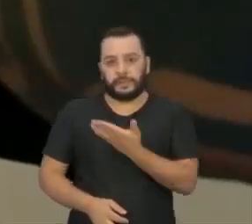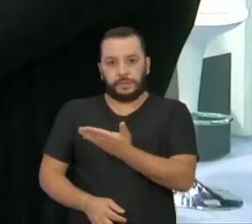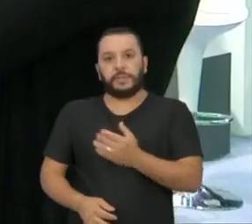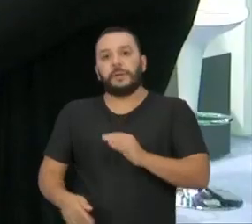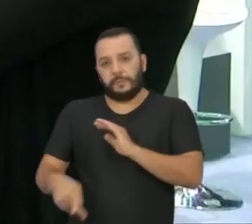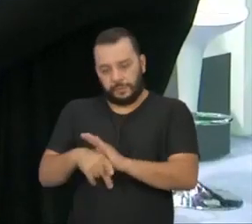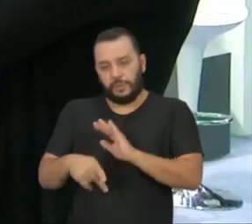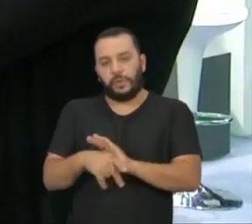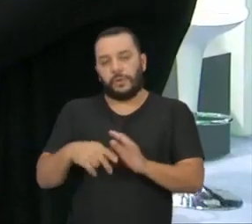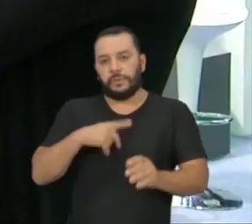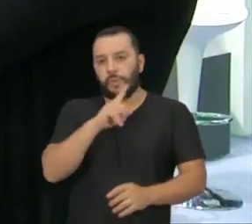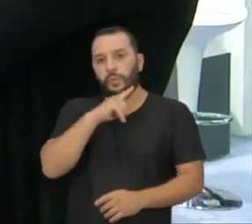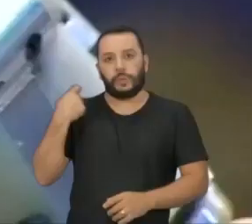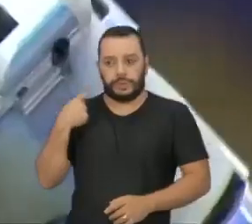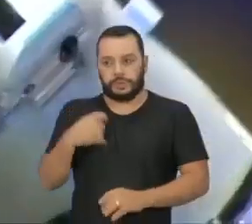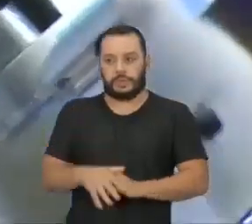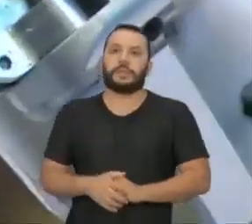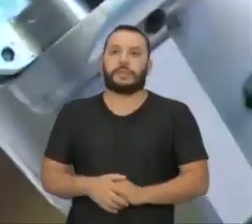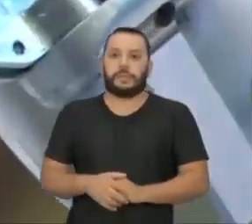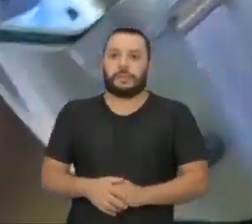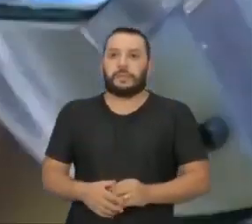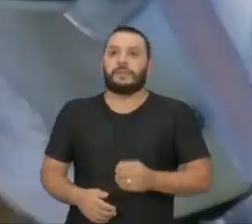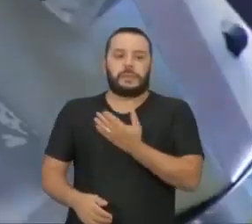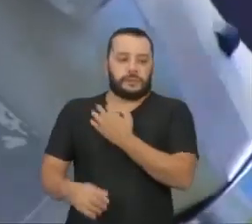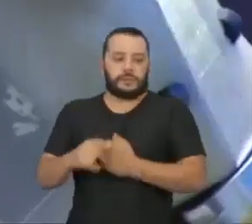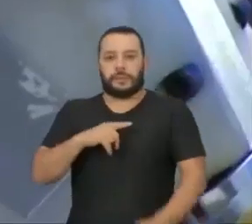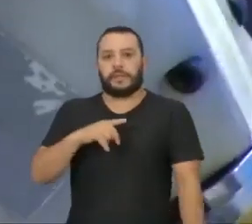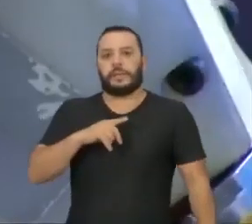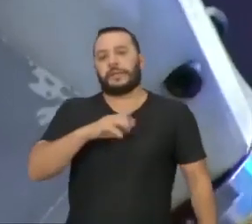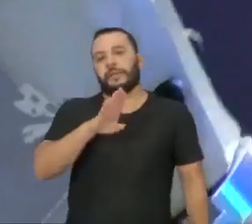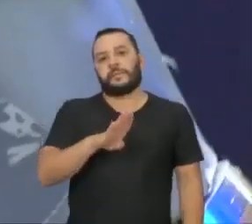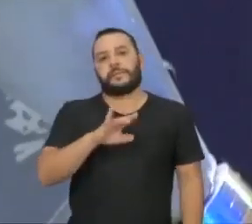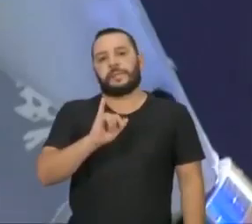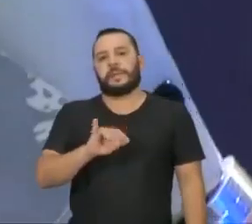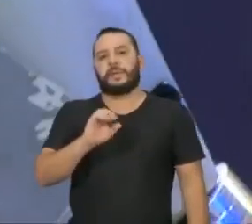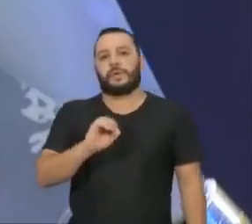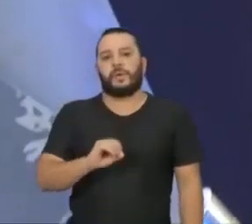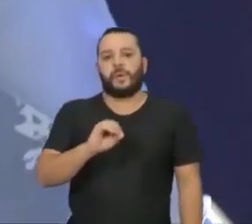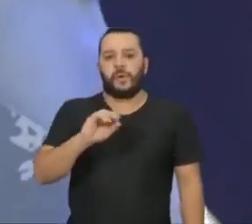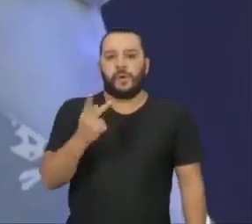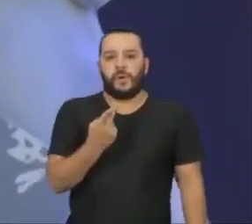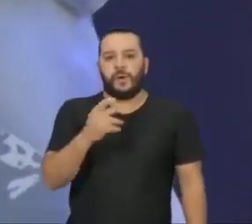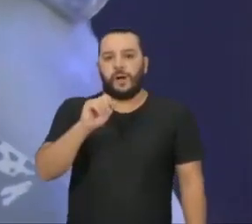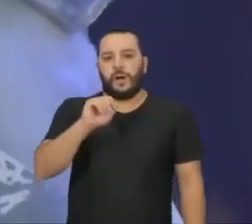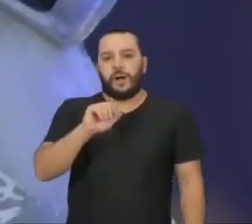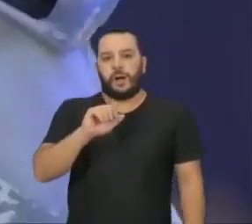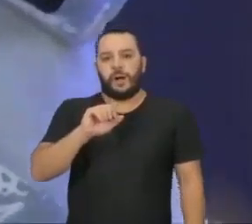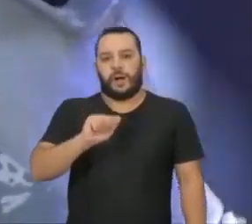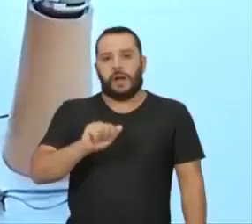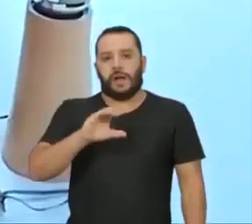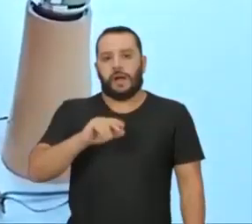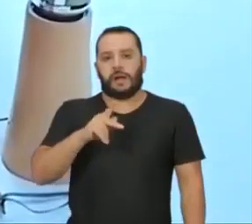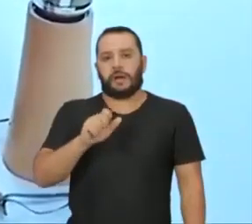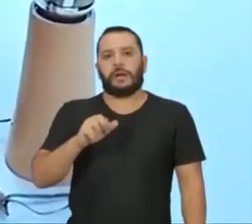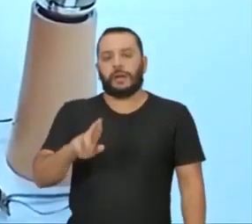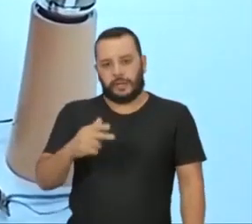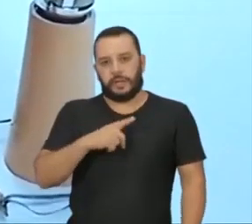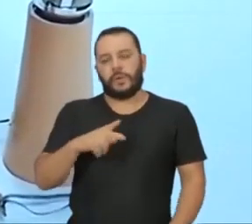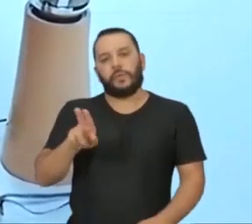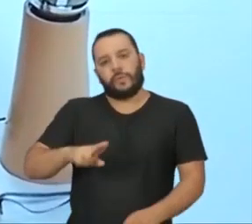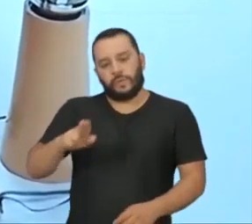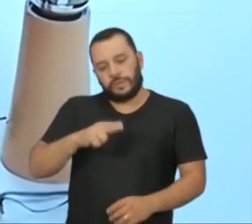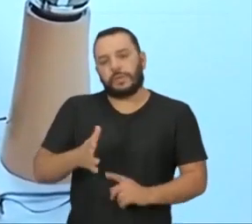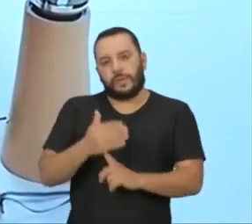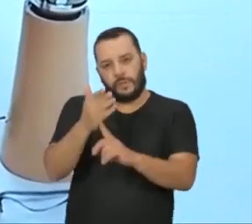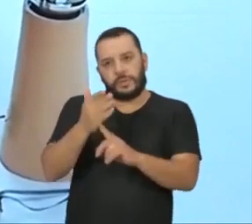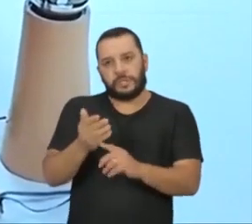Rússia. O país é um dos celeiros do biohacking, um movimento global que usa tecnologia para expandir as capacidades do